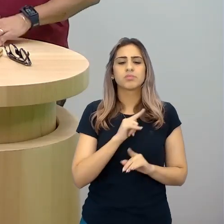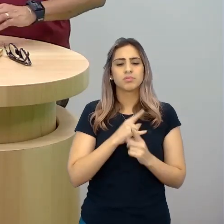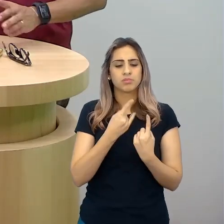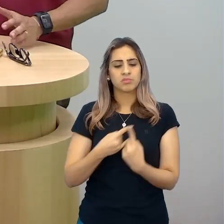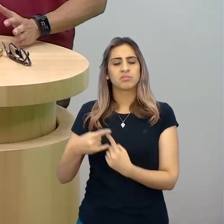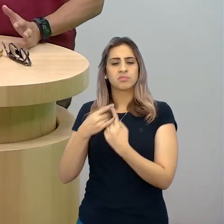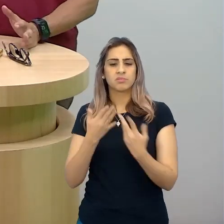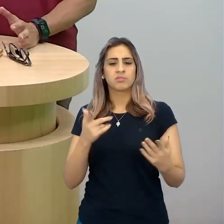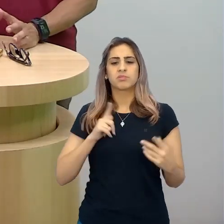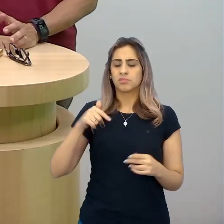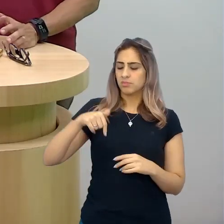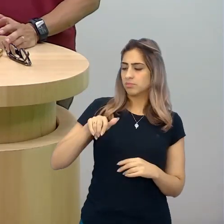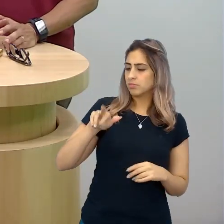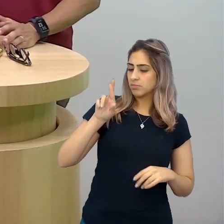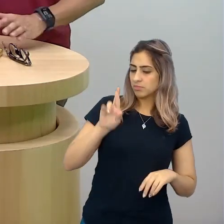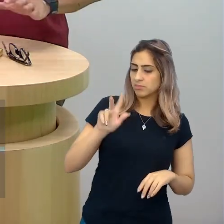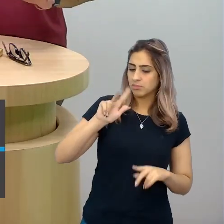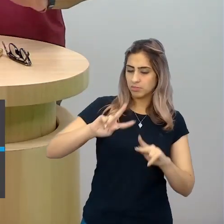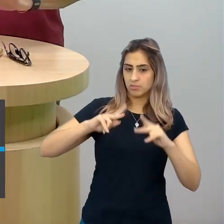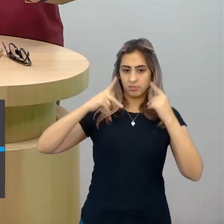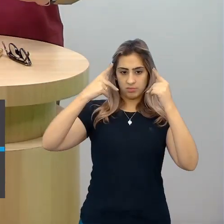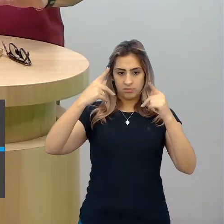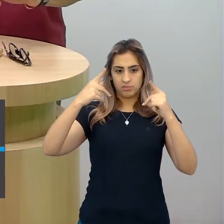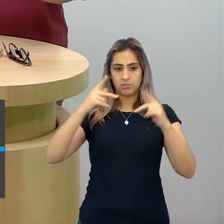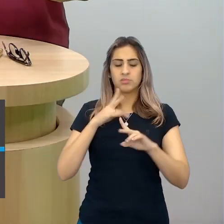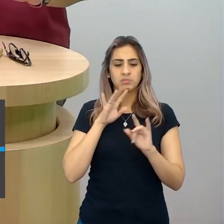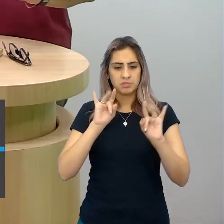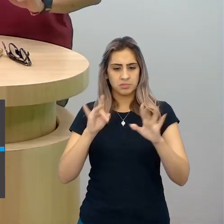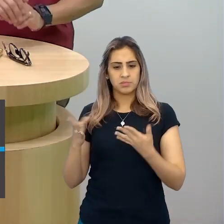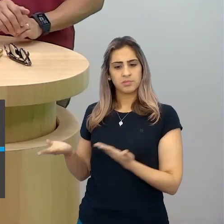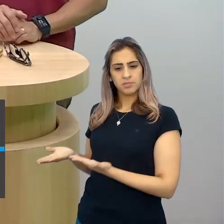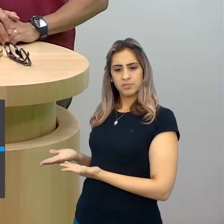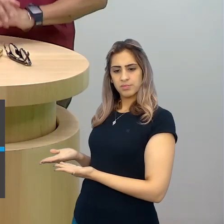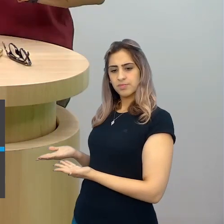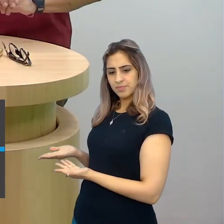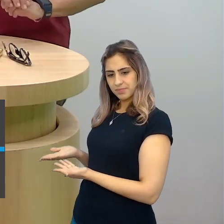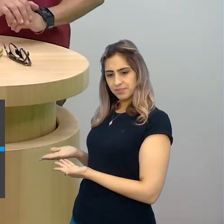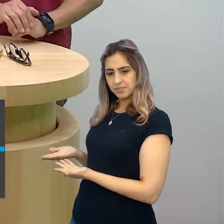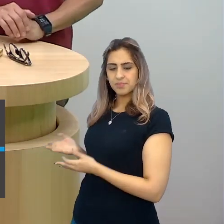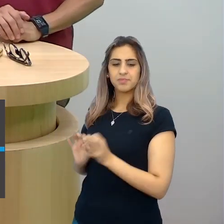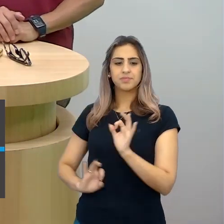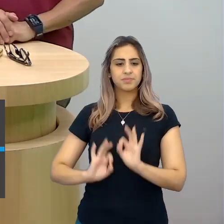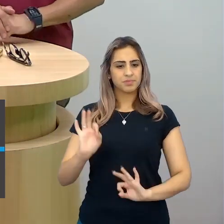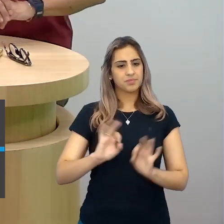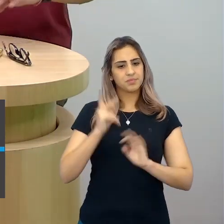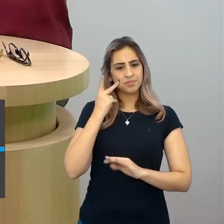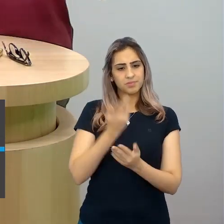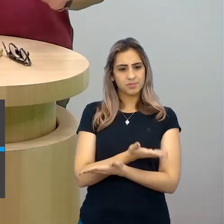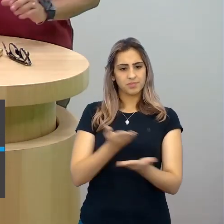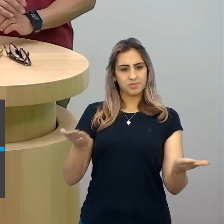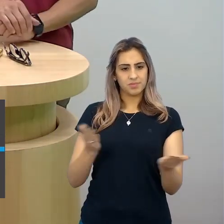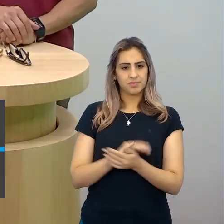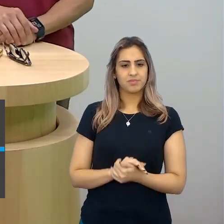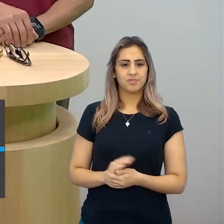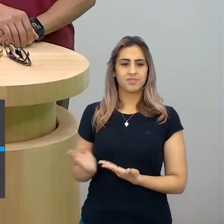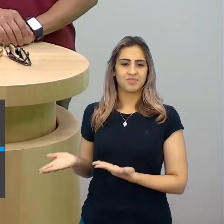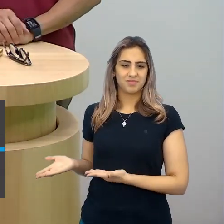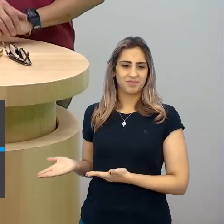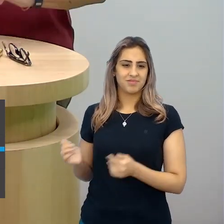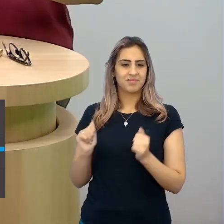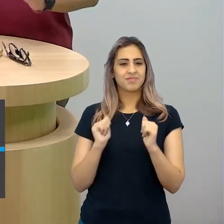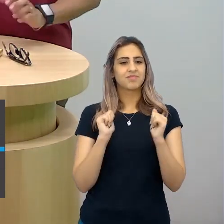acessar ou pelo QR Code ou pelo link, um canal específico aí, Aí, ó, especial, preparado para vocês, especificamente aí